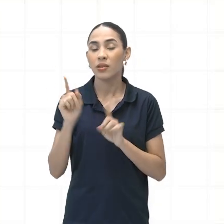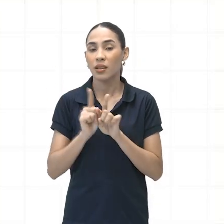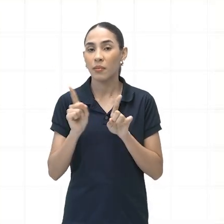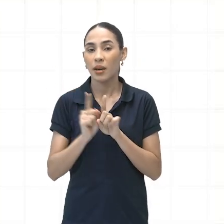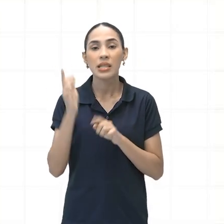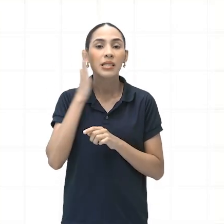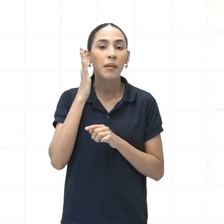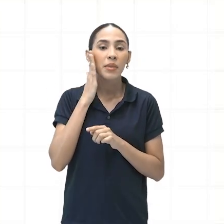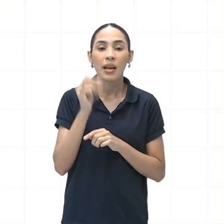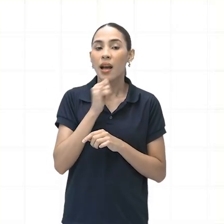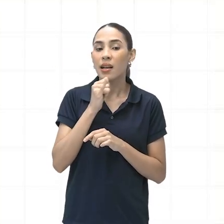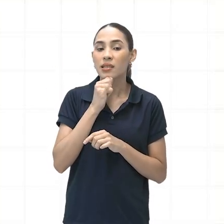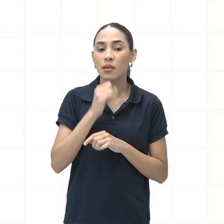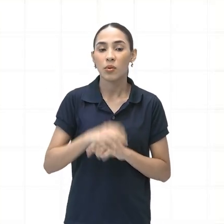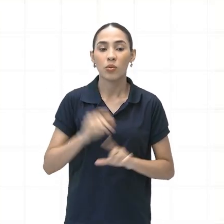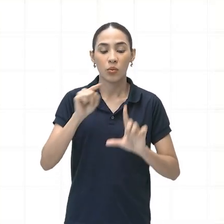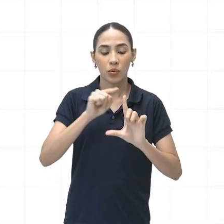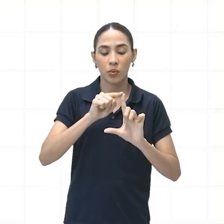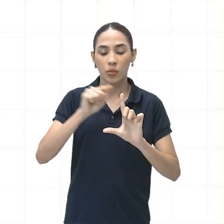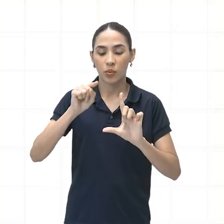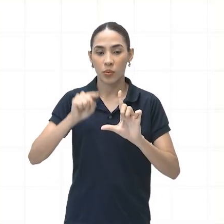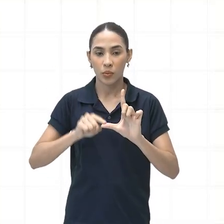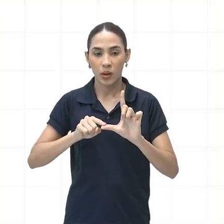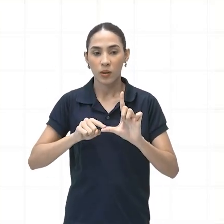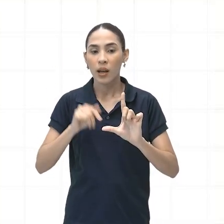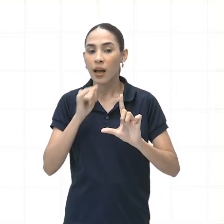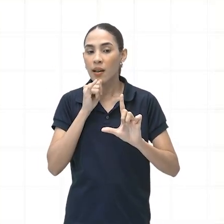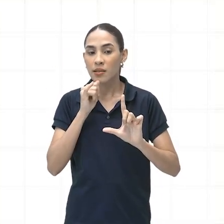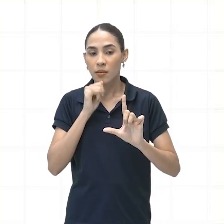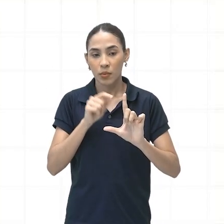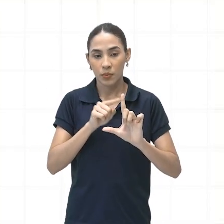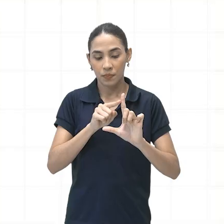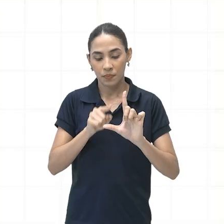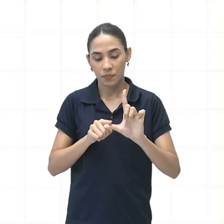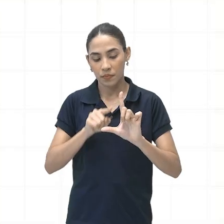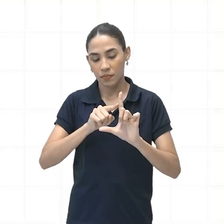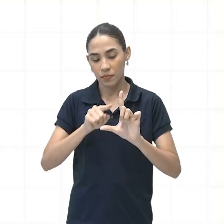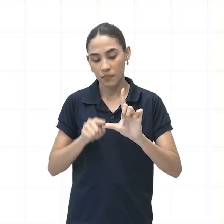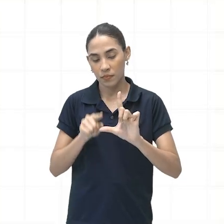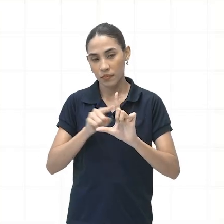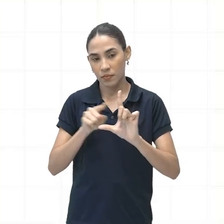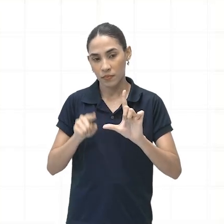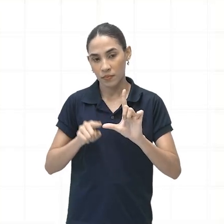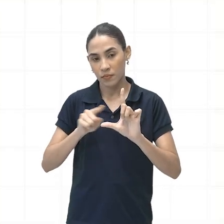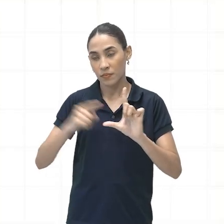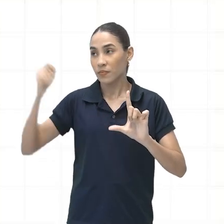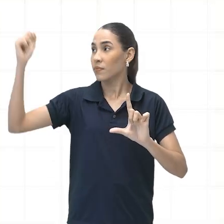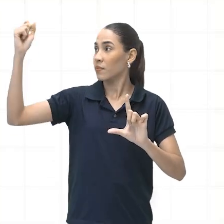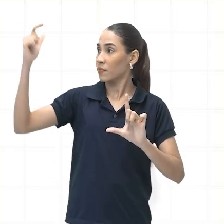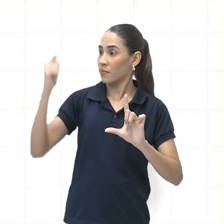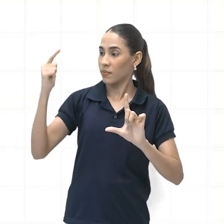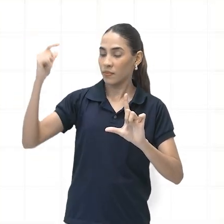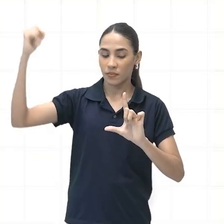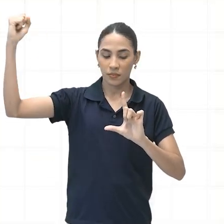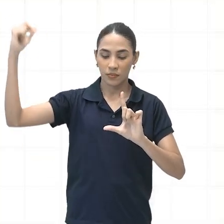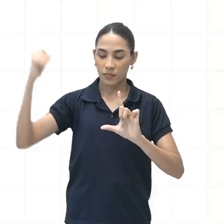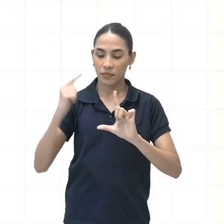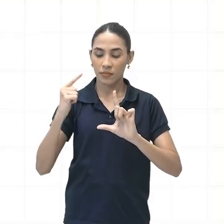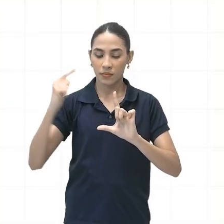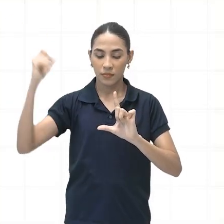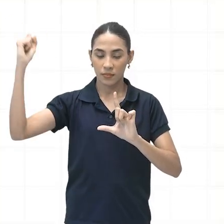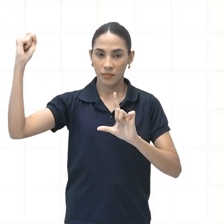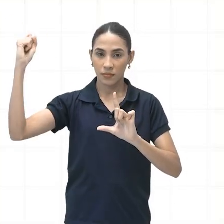o ângulo formado aqui, olha só, no raio solar e no chão da